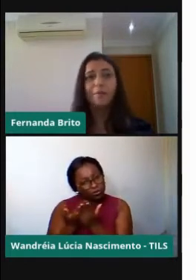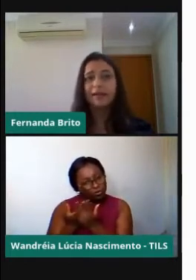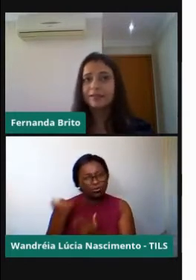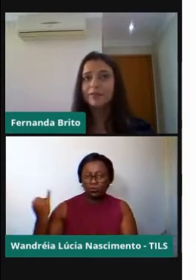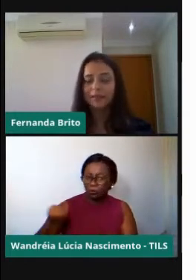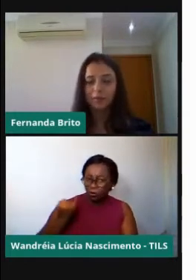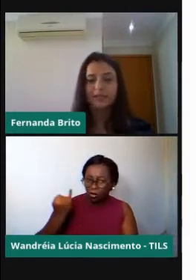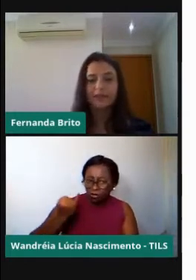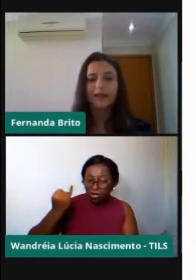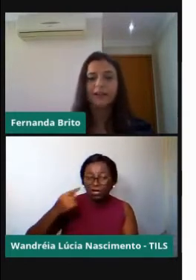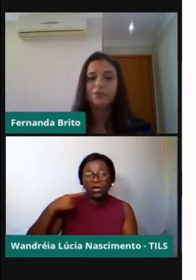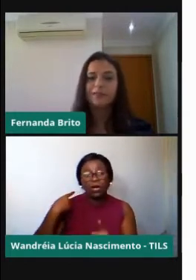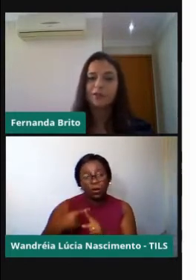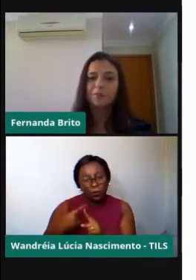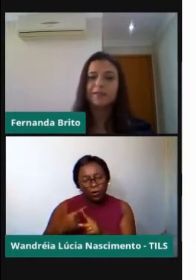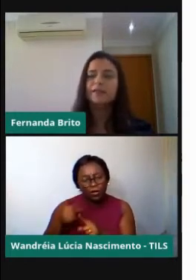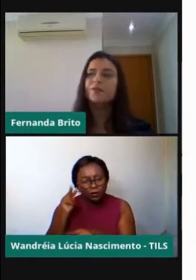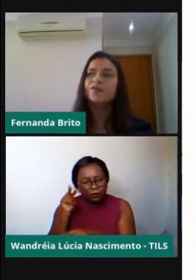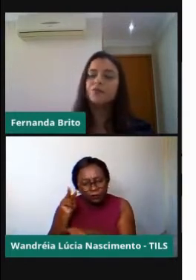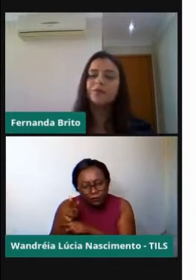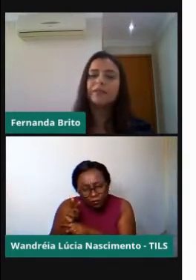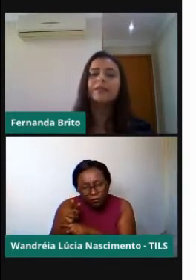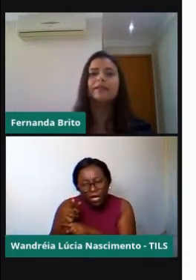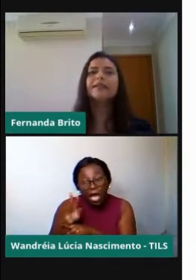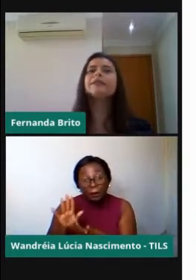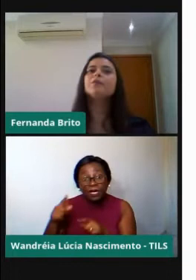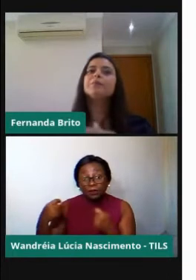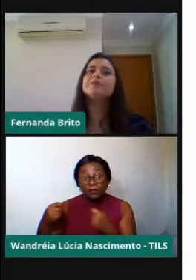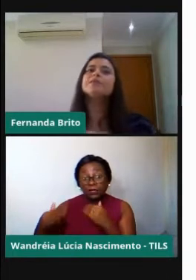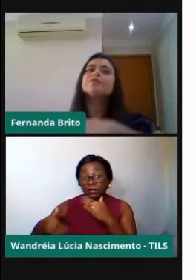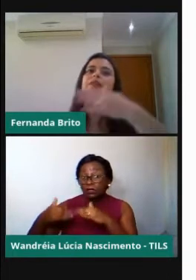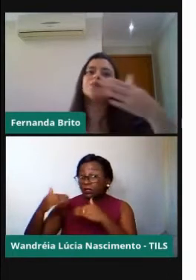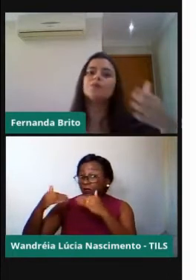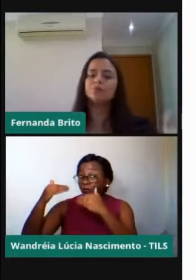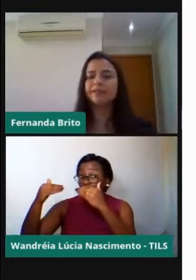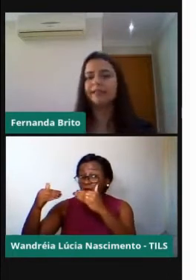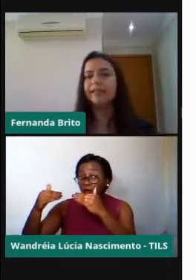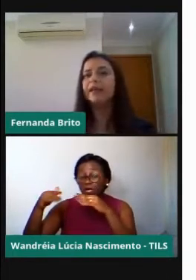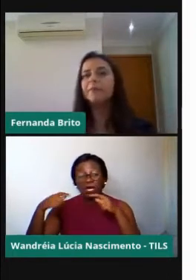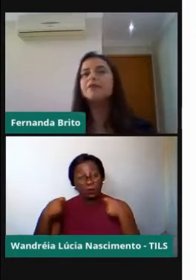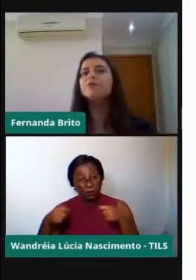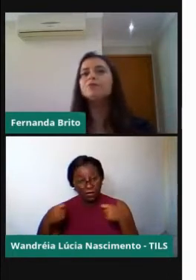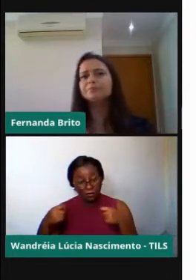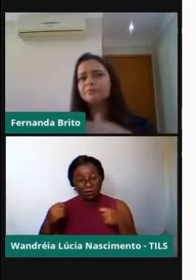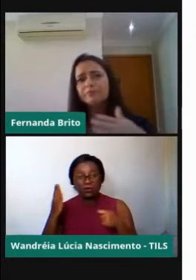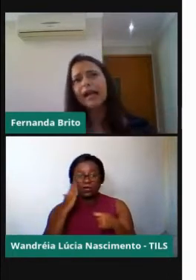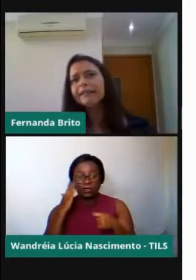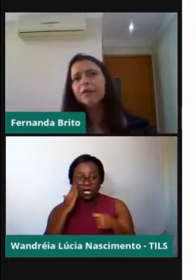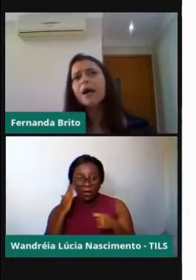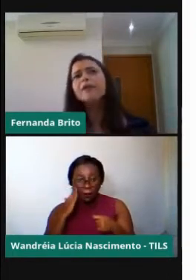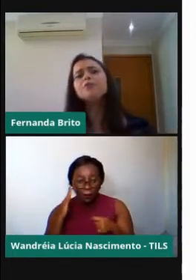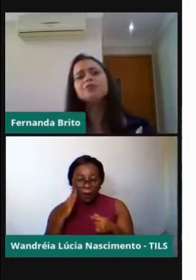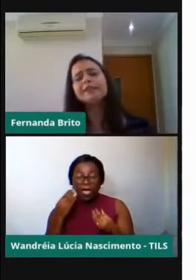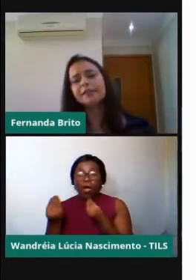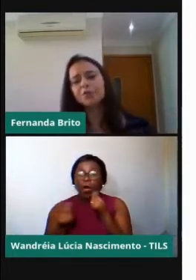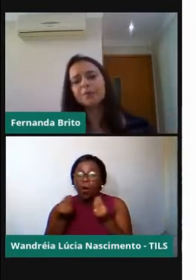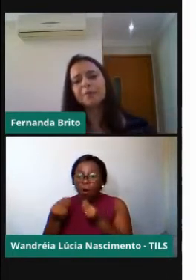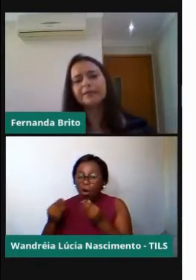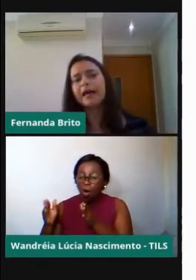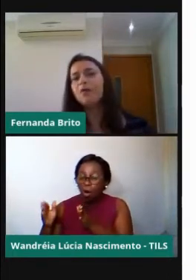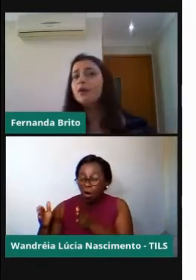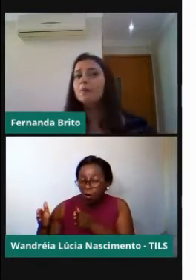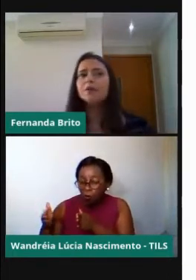evidências começam a ser observadas, mas elas precisam evoluir, né? Então, eu preciso ter o delineamento adequado do